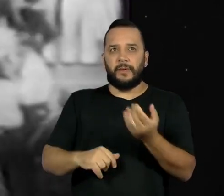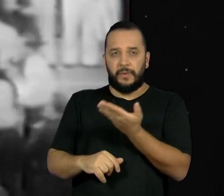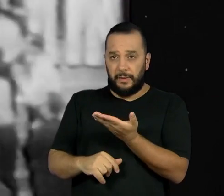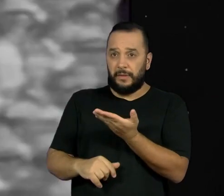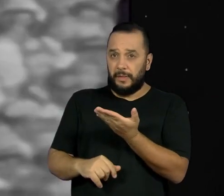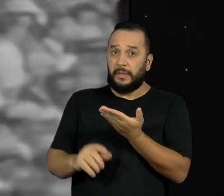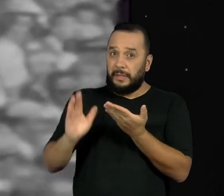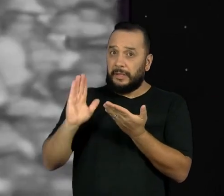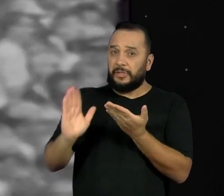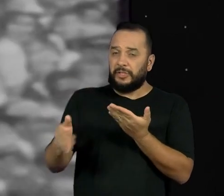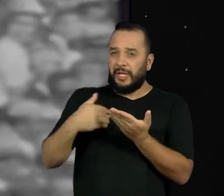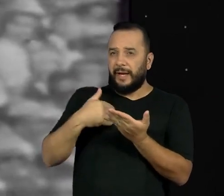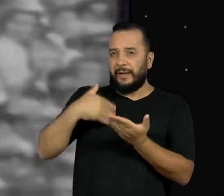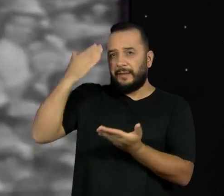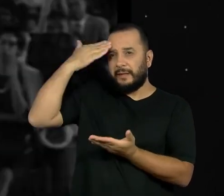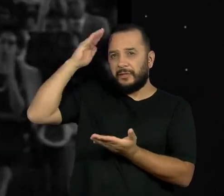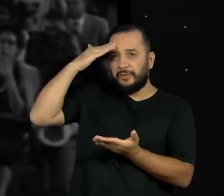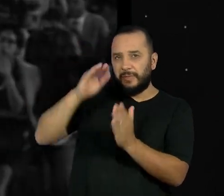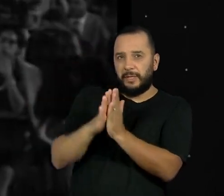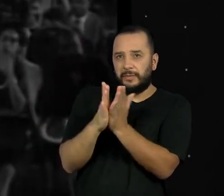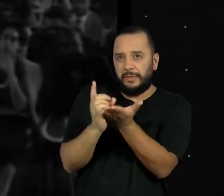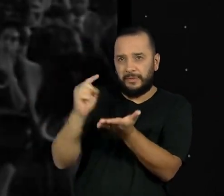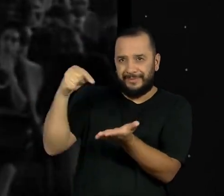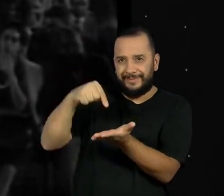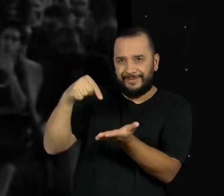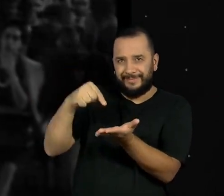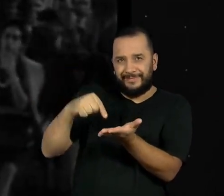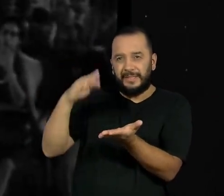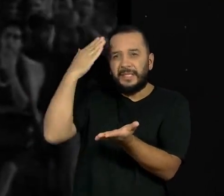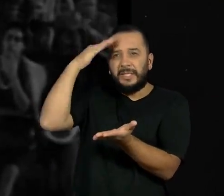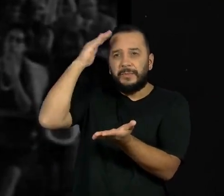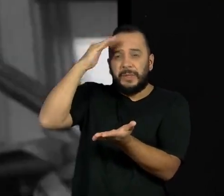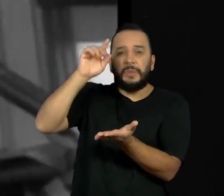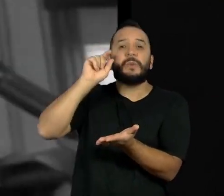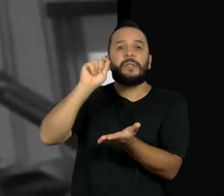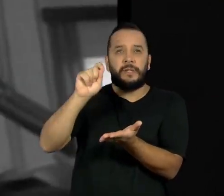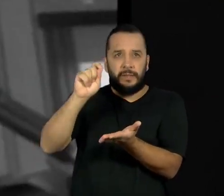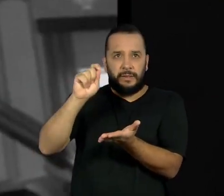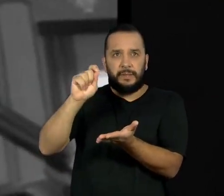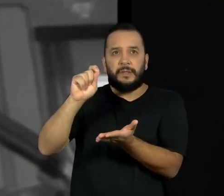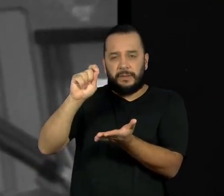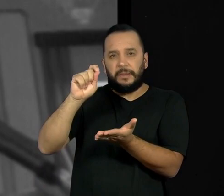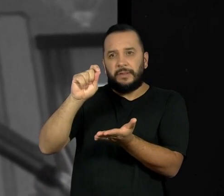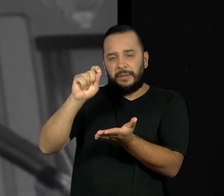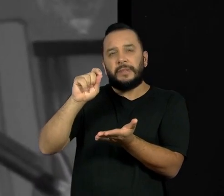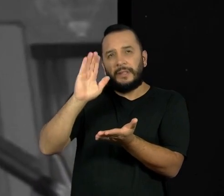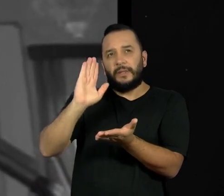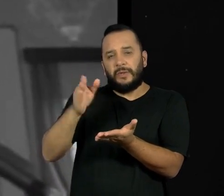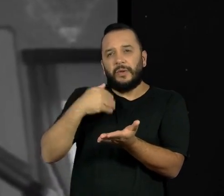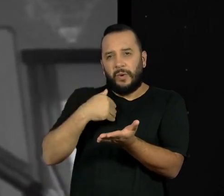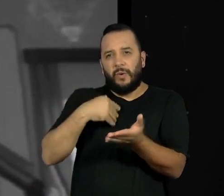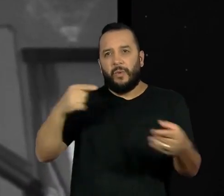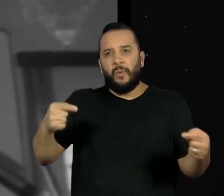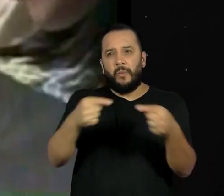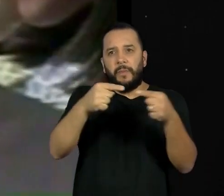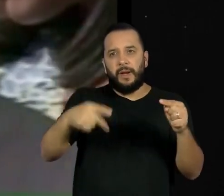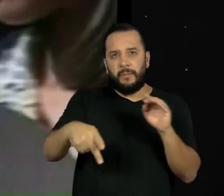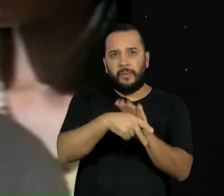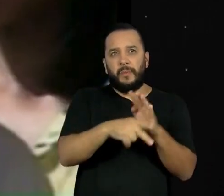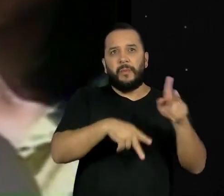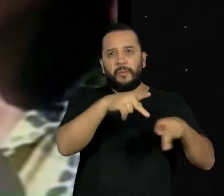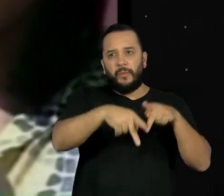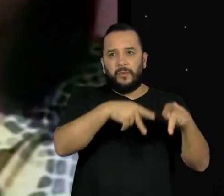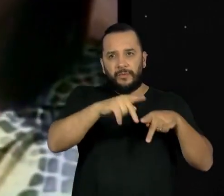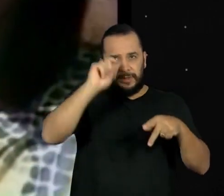seja, uma interpretação bíblica que vai privilegiar aquilo que o povo negro nos